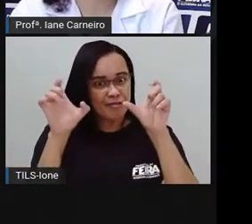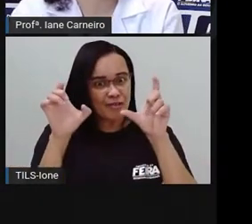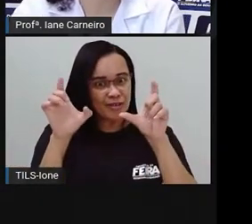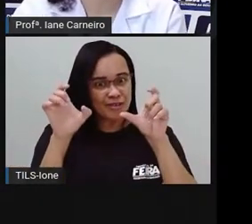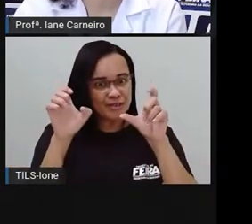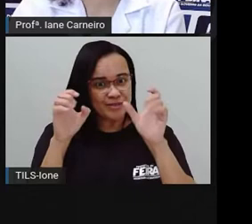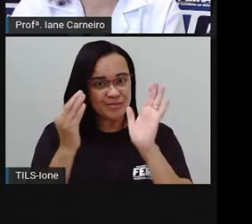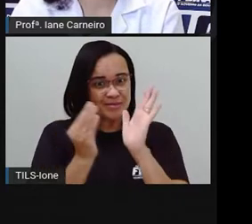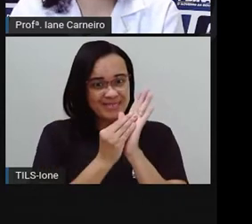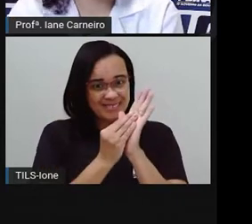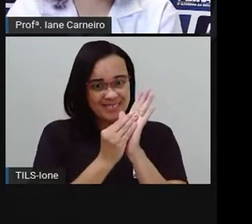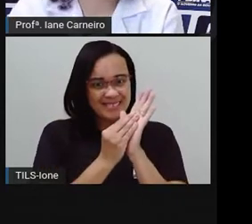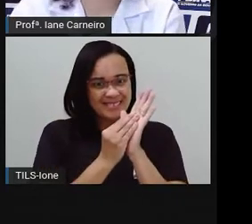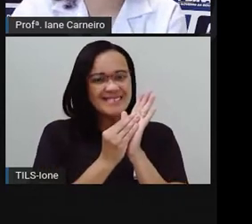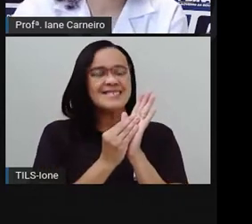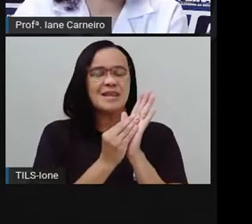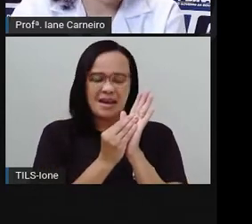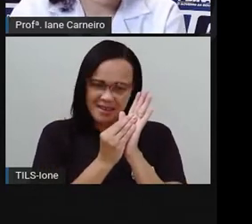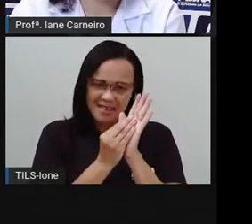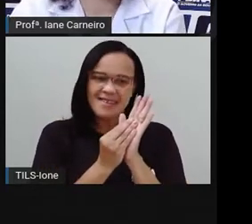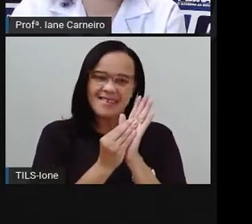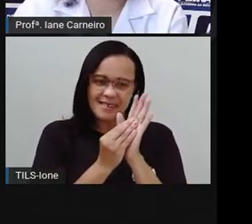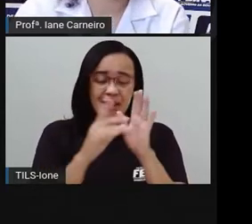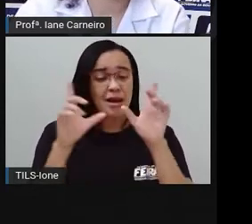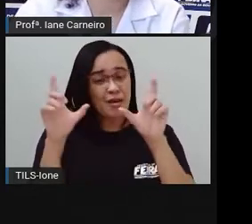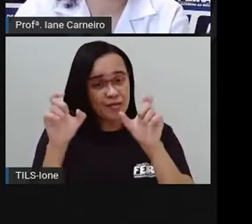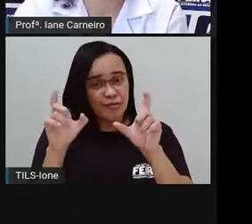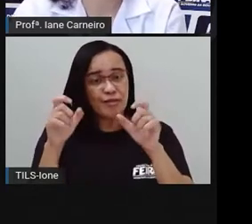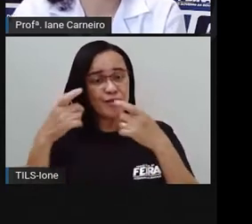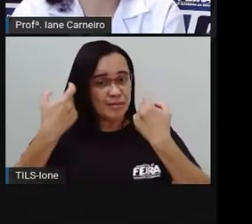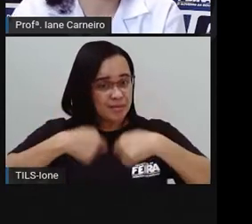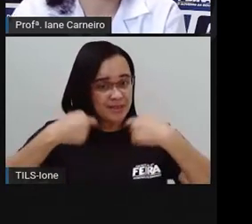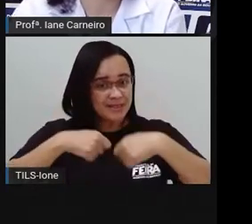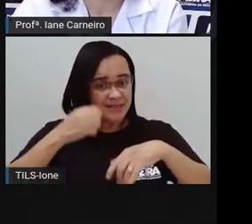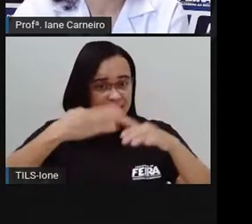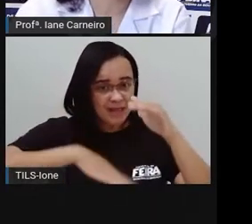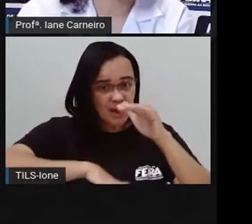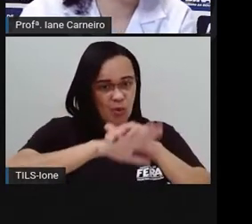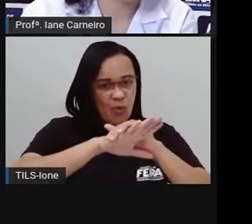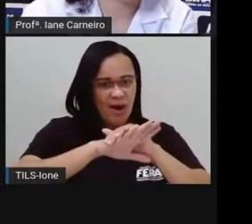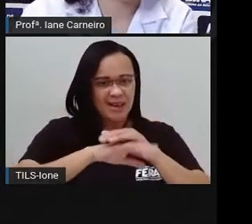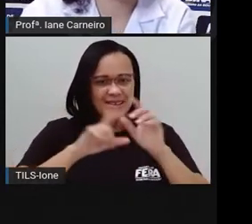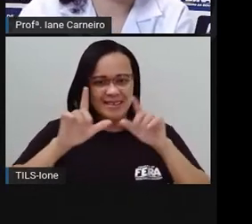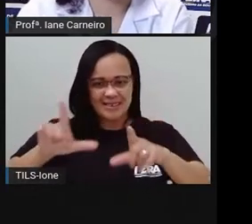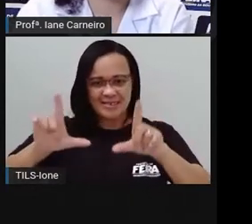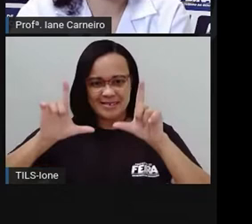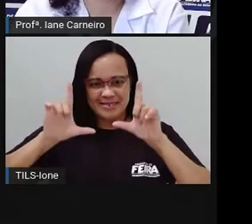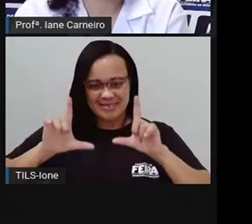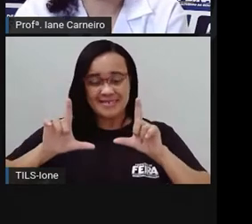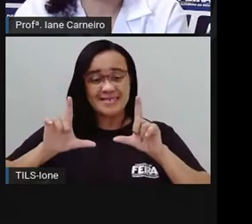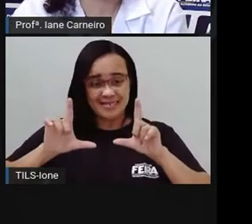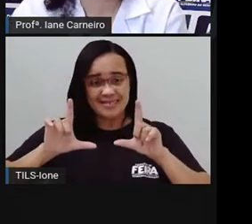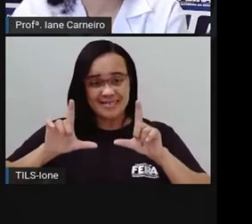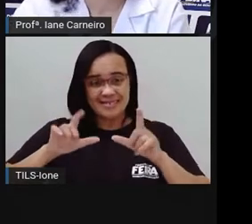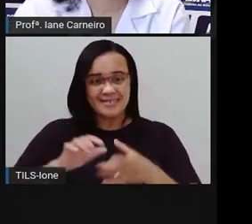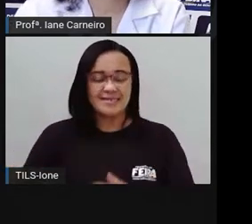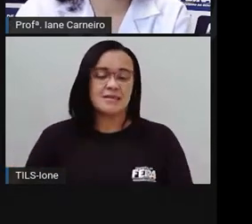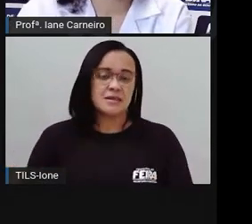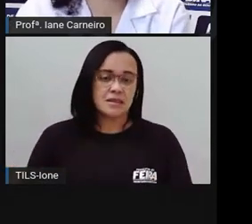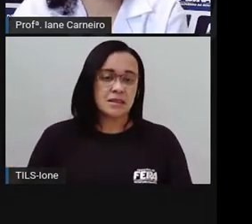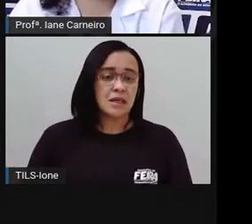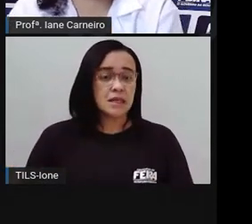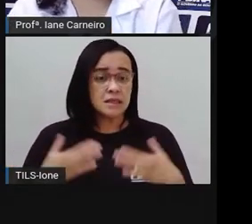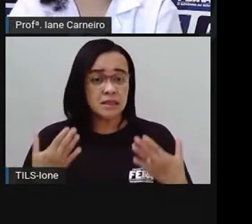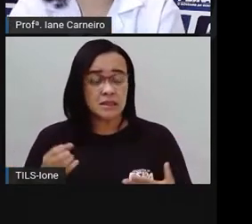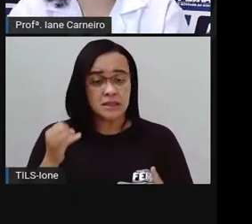porta-retratos, então. Você precisa de um retrato, de uma foto para guardar no seu porta-retrato, tá certo? E aí, se